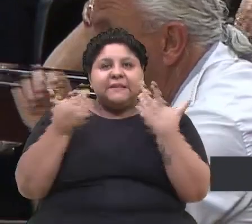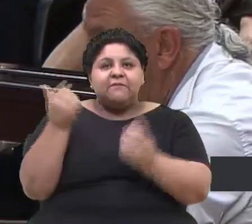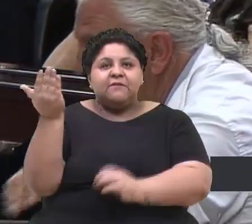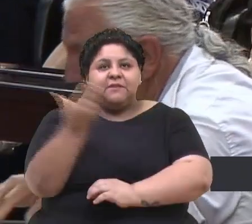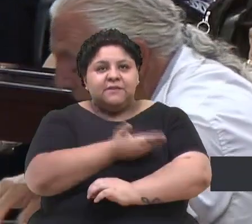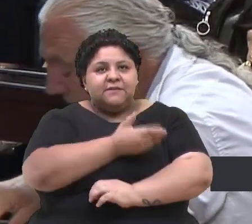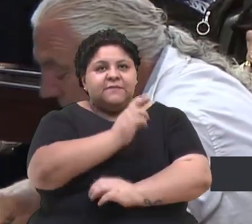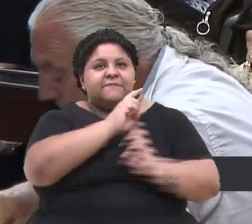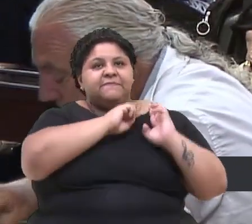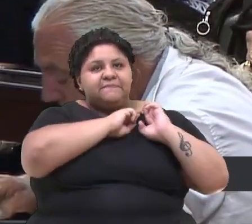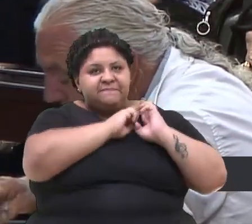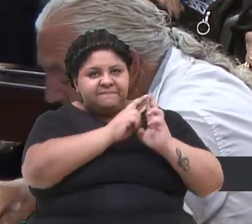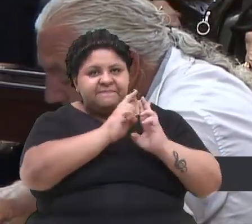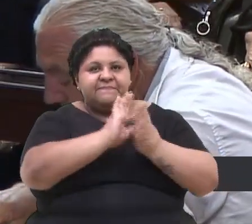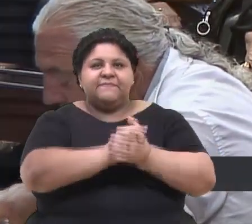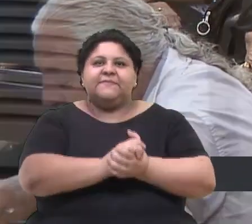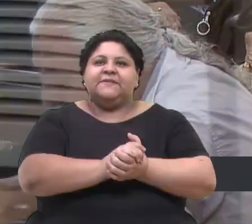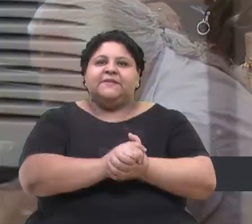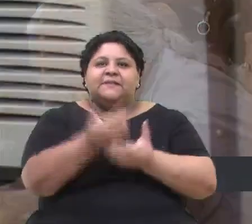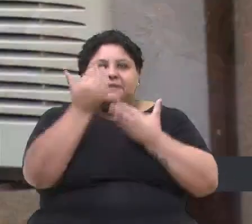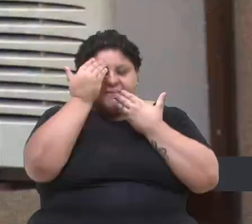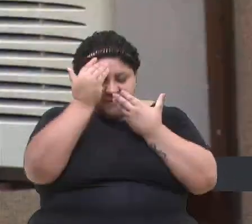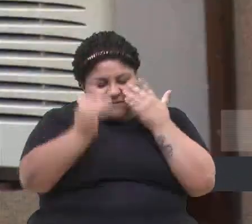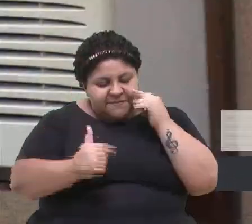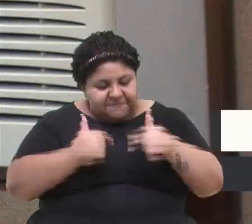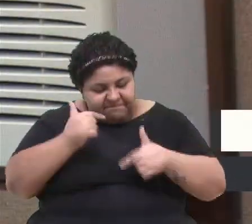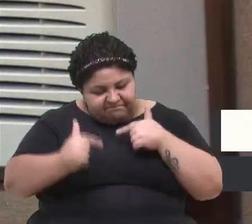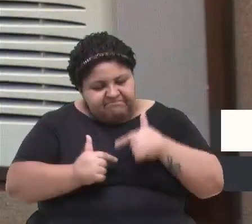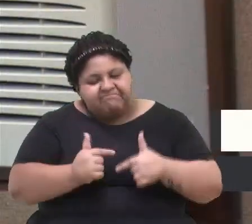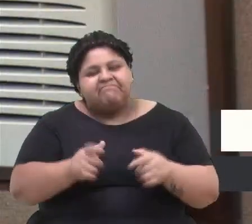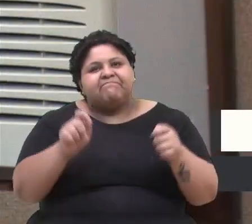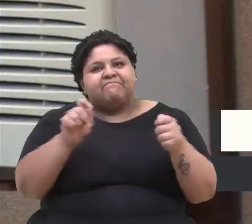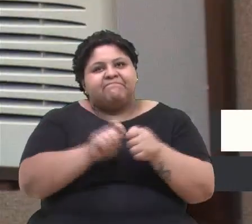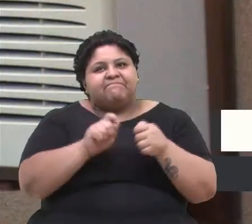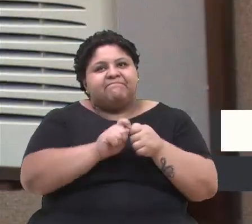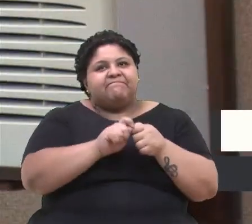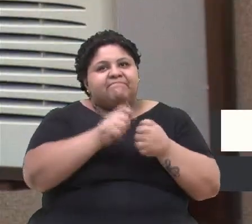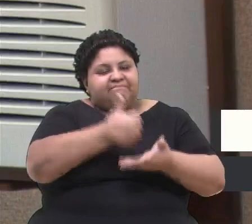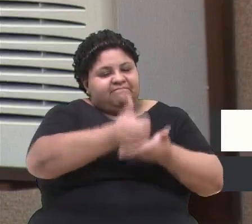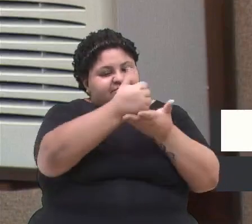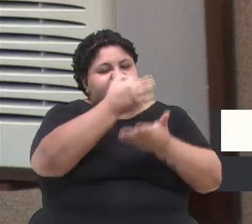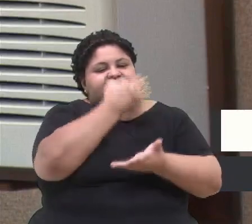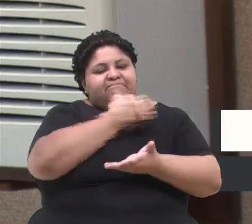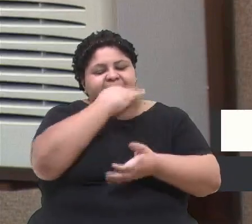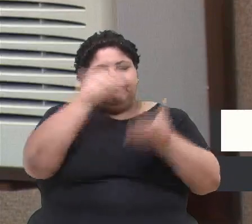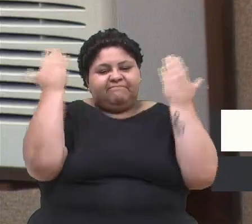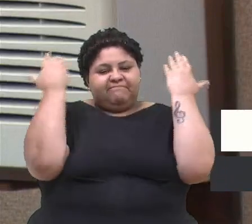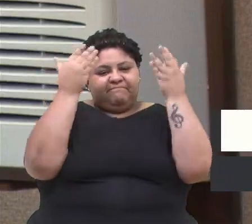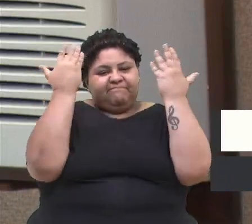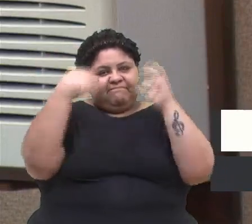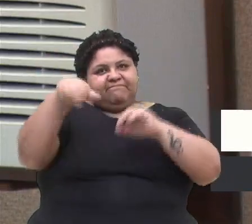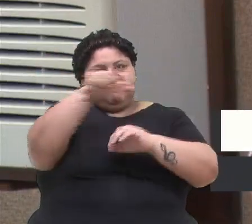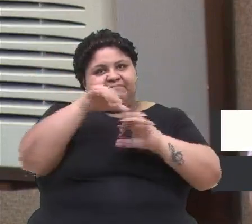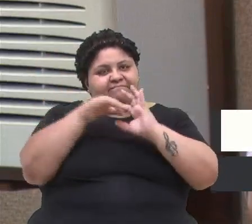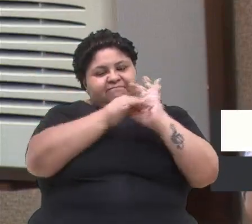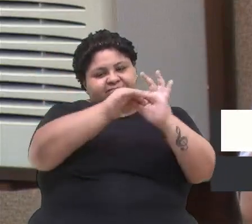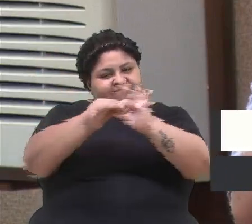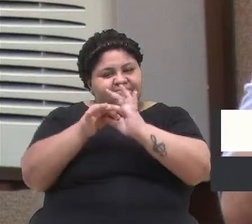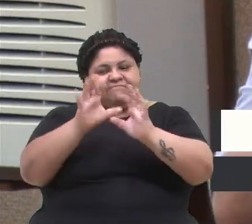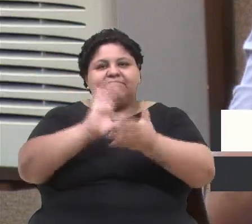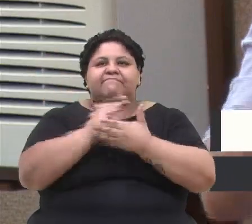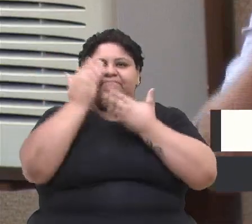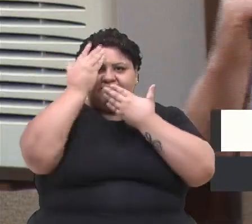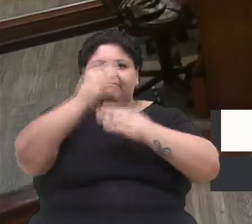nos representam, né? Muito obrigado pelo trabalho que fazem em prol de Caxias do Sul. Parabéns à nossa União das Associações de Bairro.